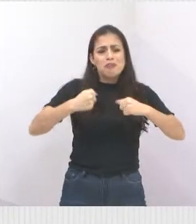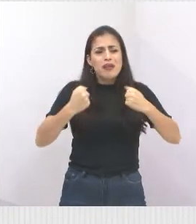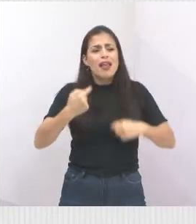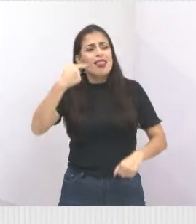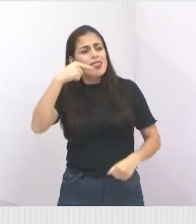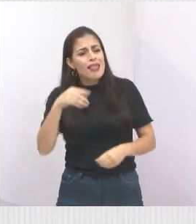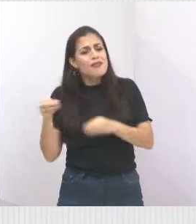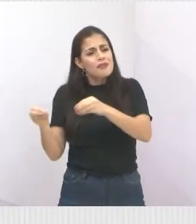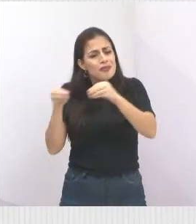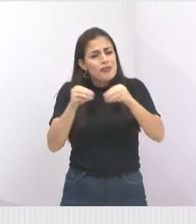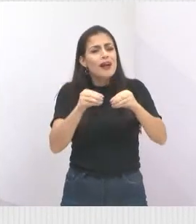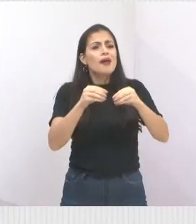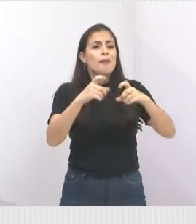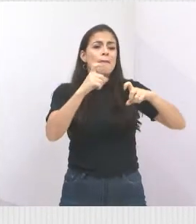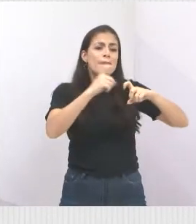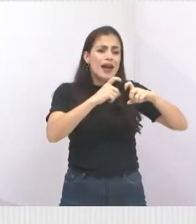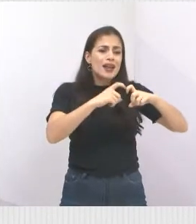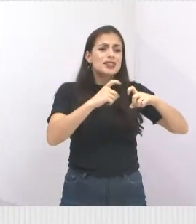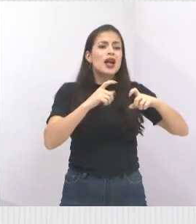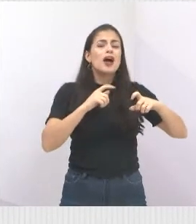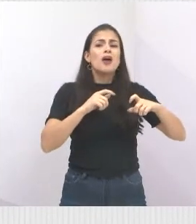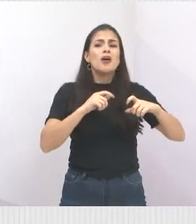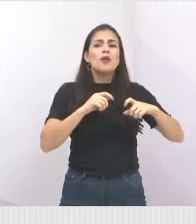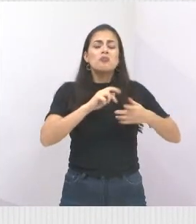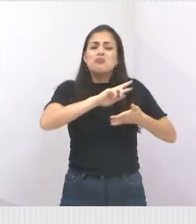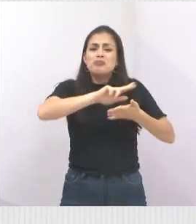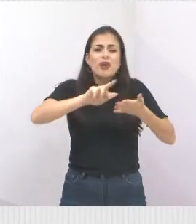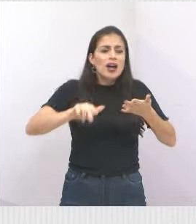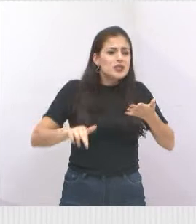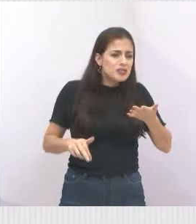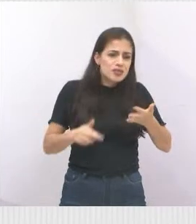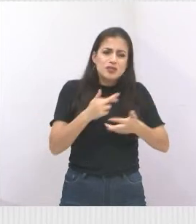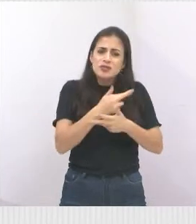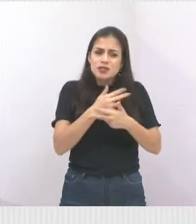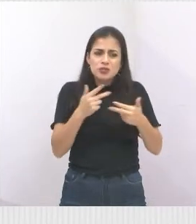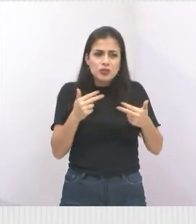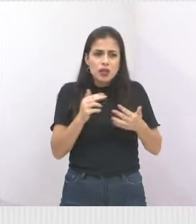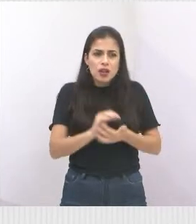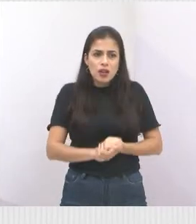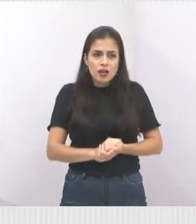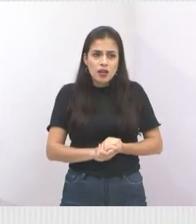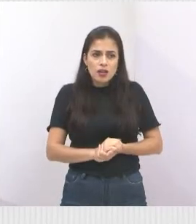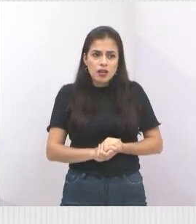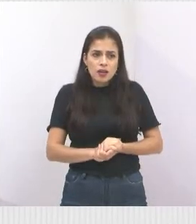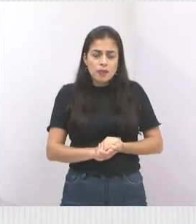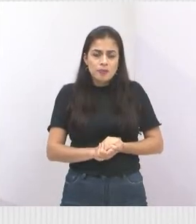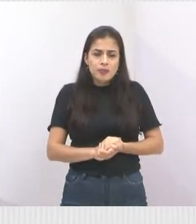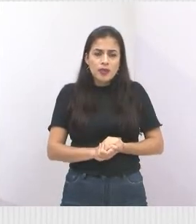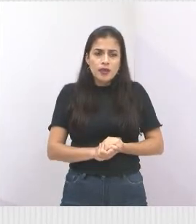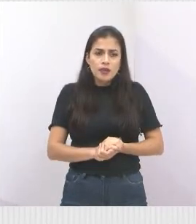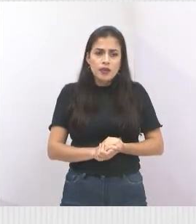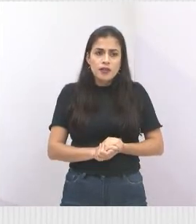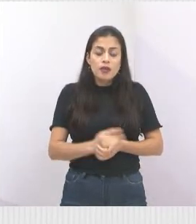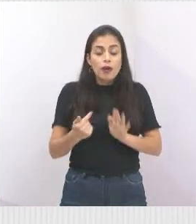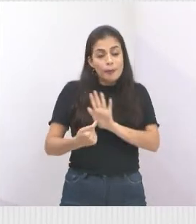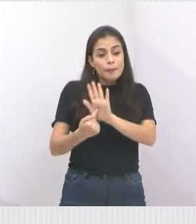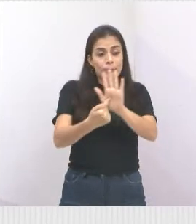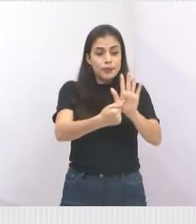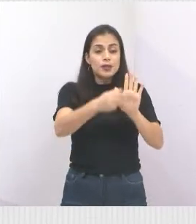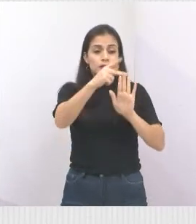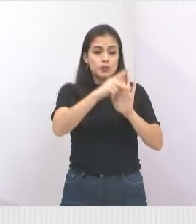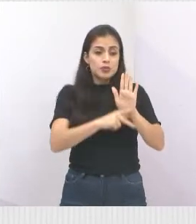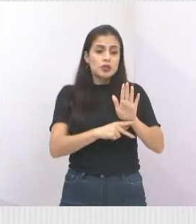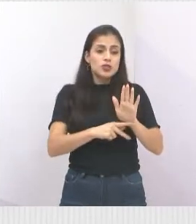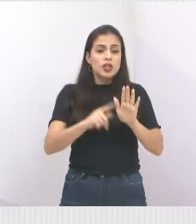o médico para levar o filho para um tratamento então apresentei esse projeto e em breve a gente vai poder detalhar um pouco